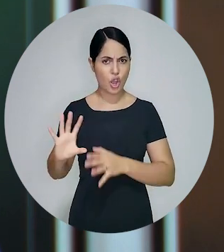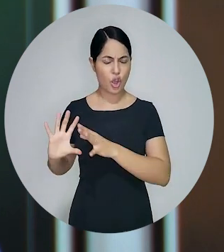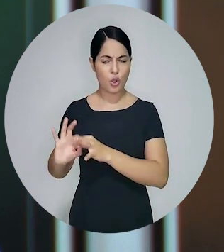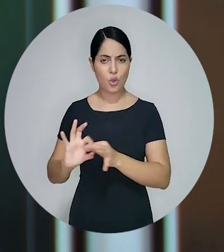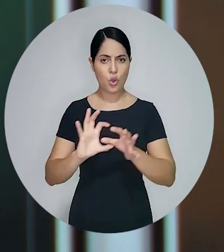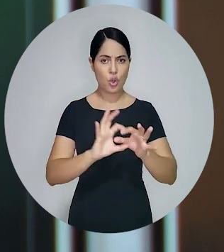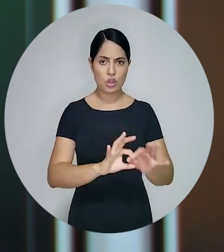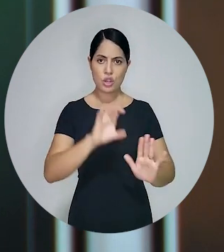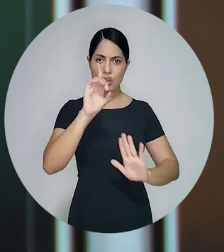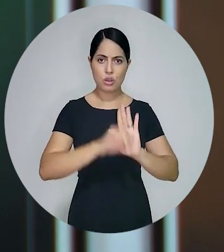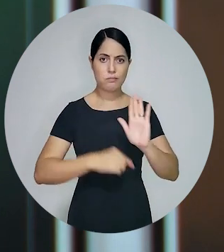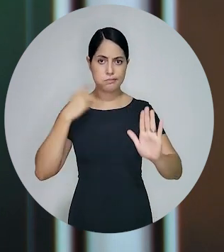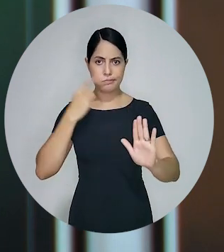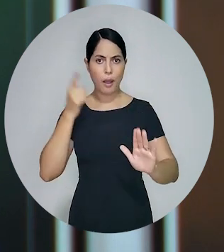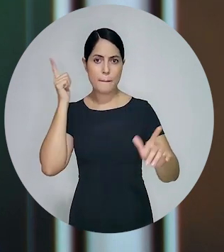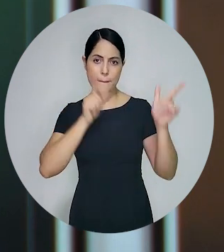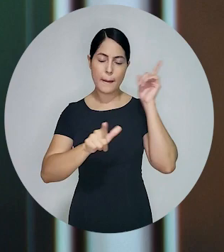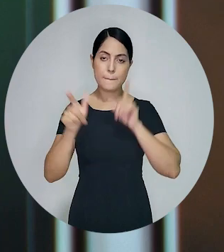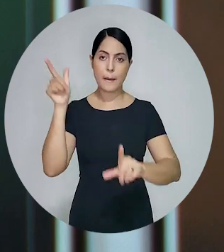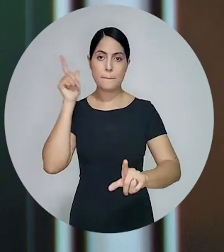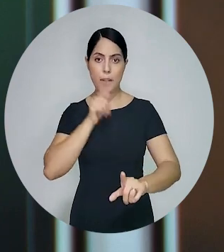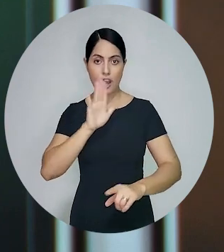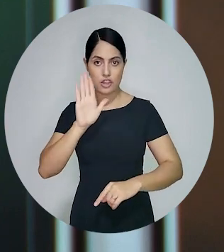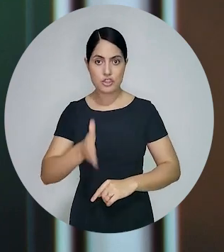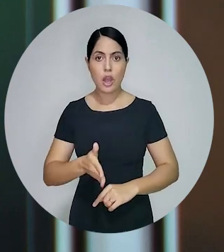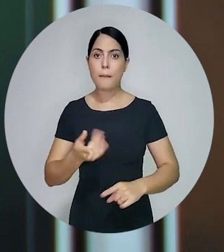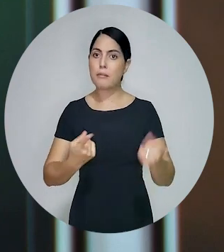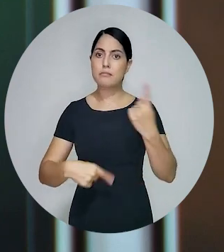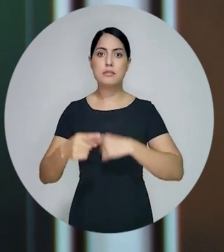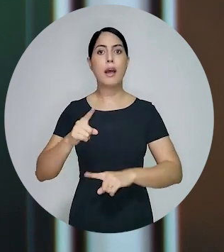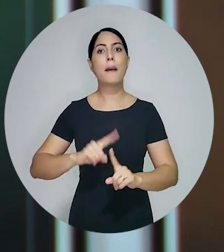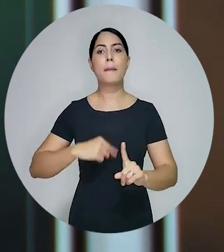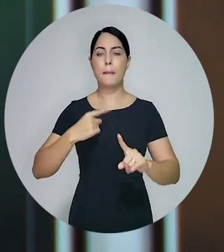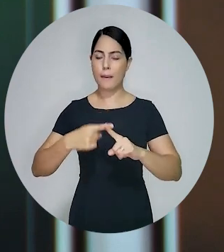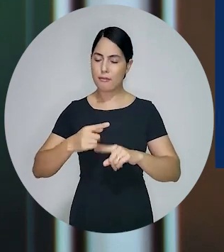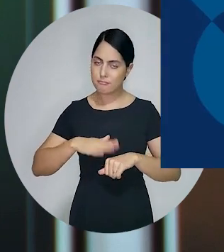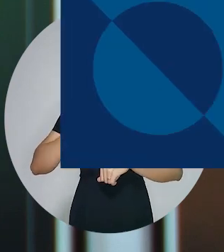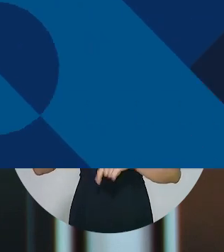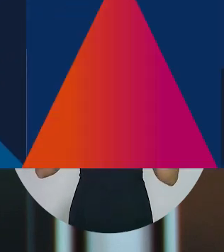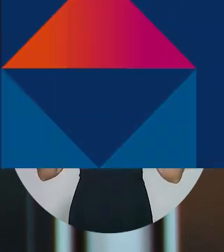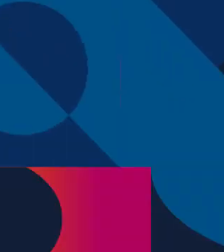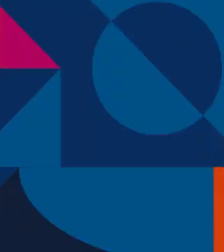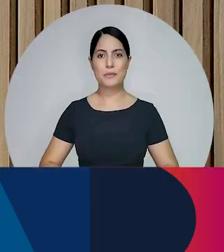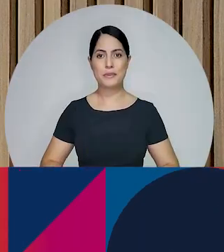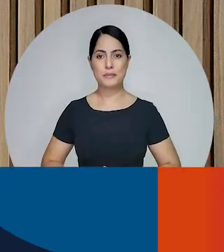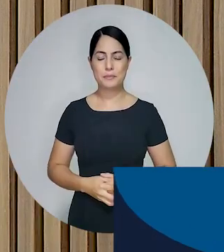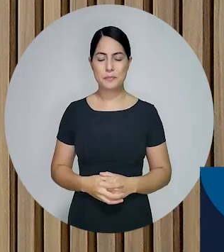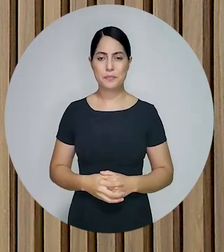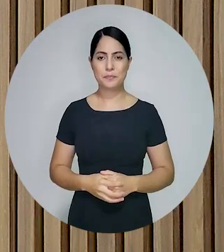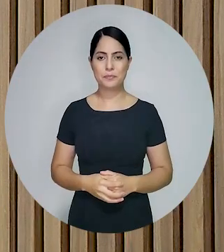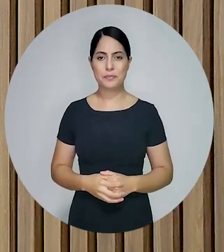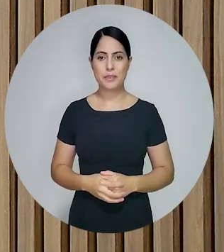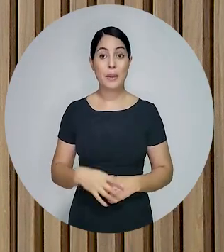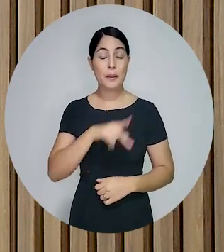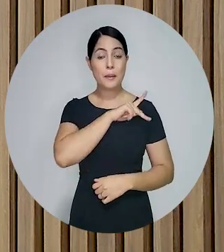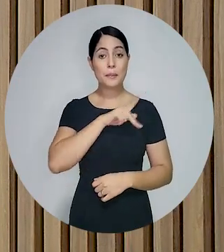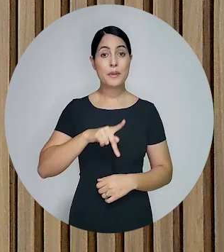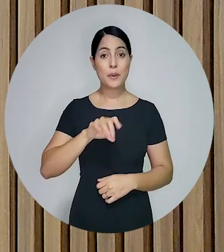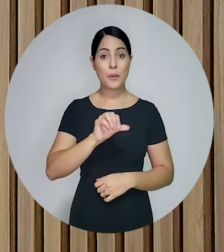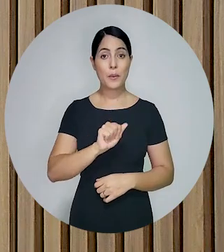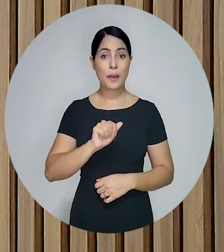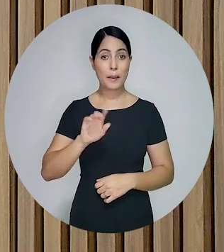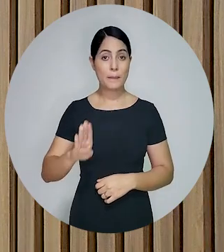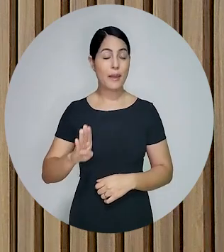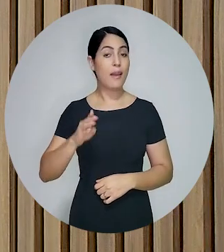advocacia. Não só defender as prerrogativas que já conquistamos, como avançar ainda mais. O presidente nacional da